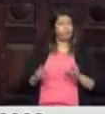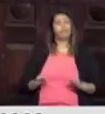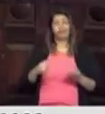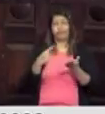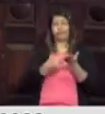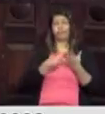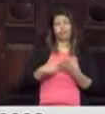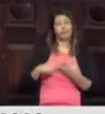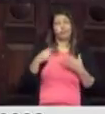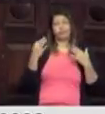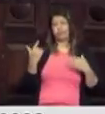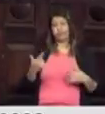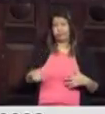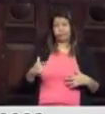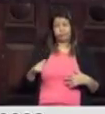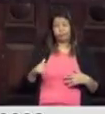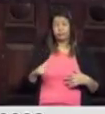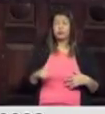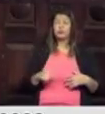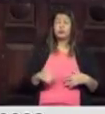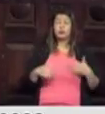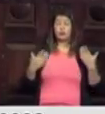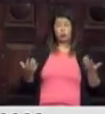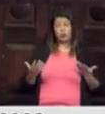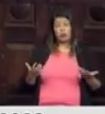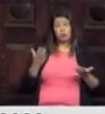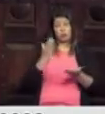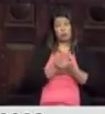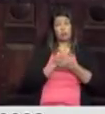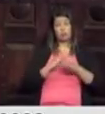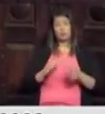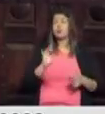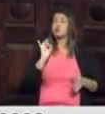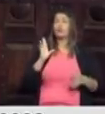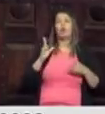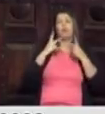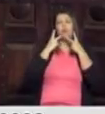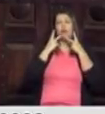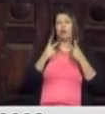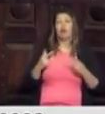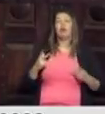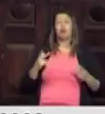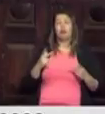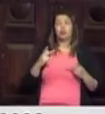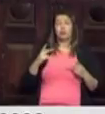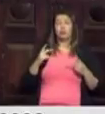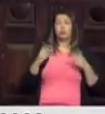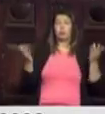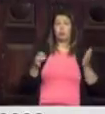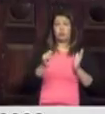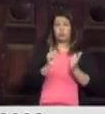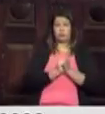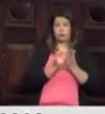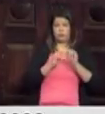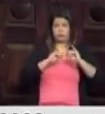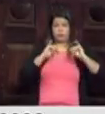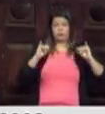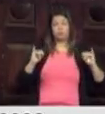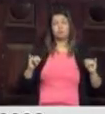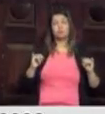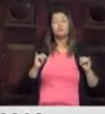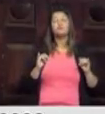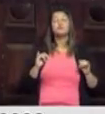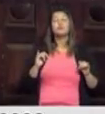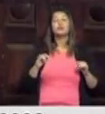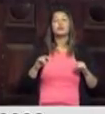presidente, apenas comentando o noticiário de hoje, com relação à posição da